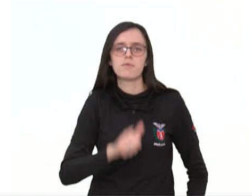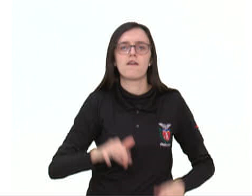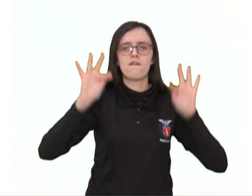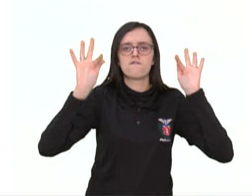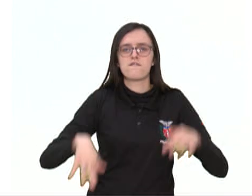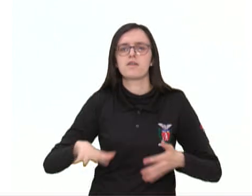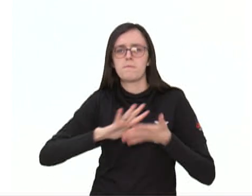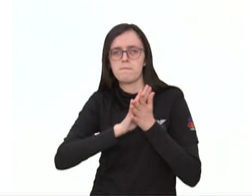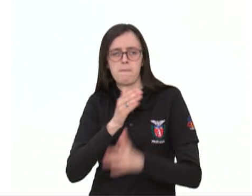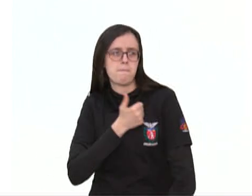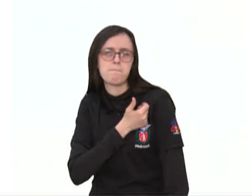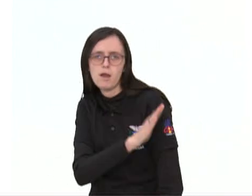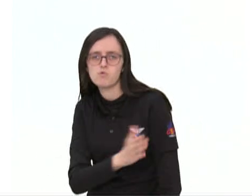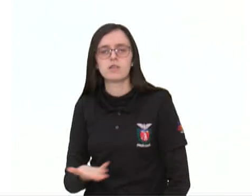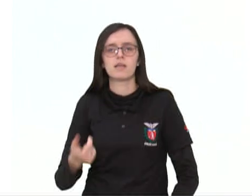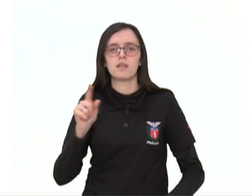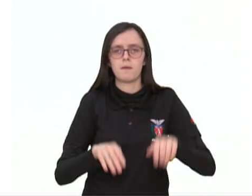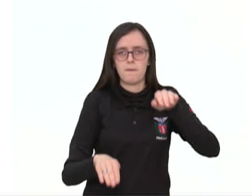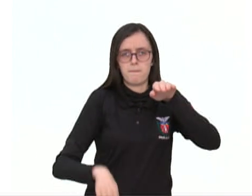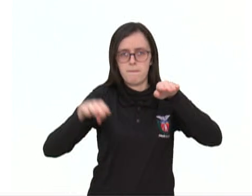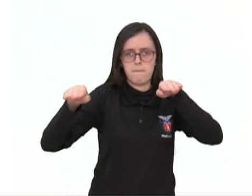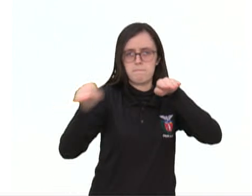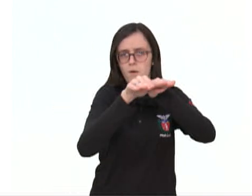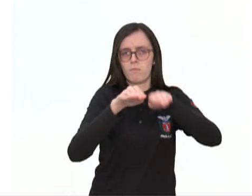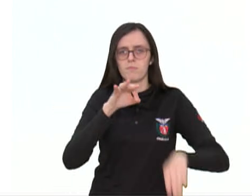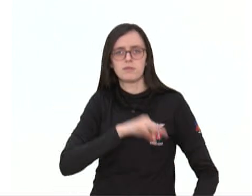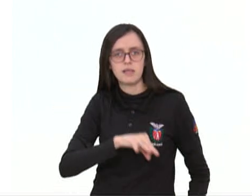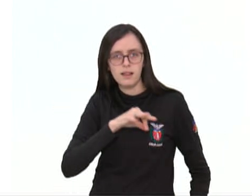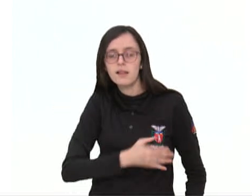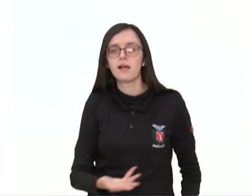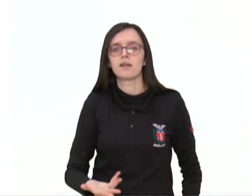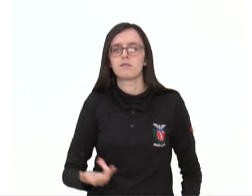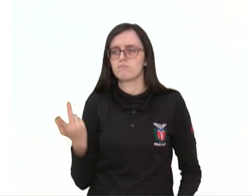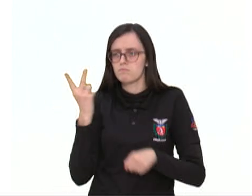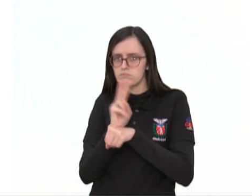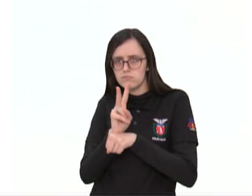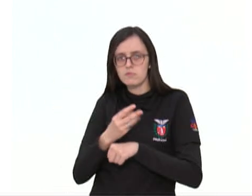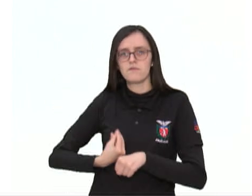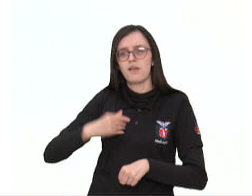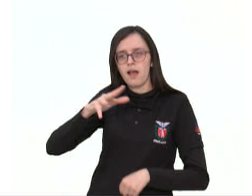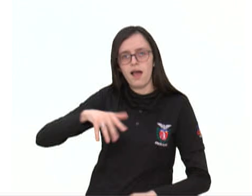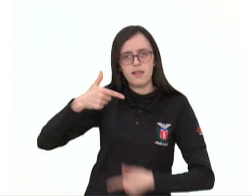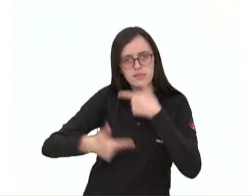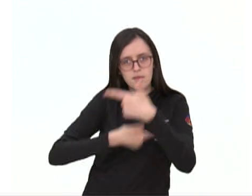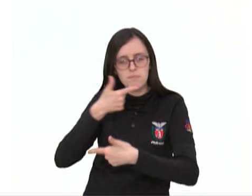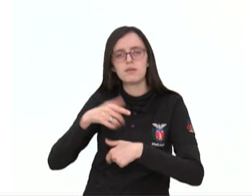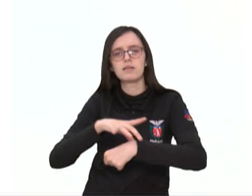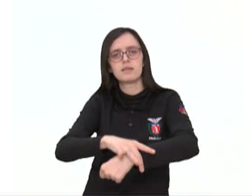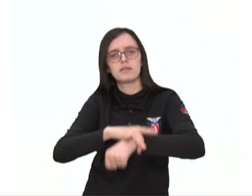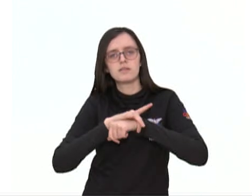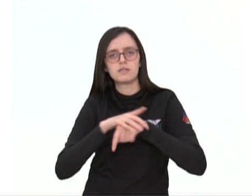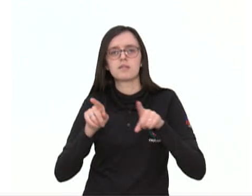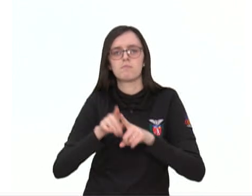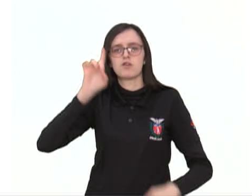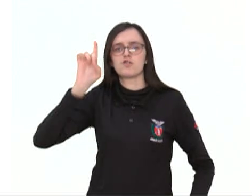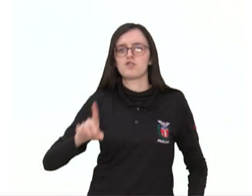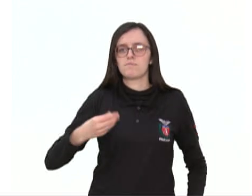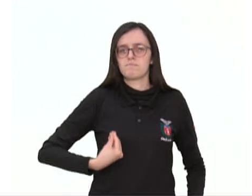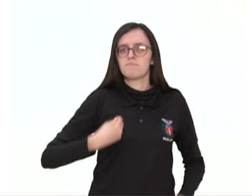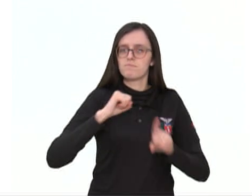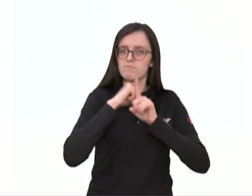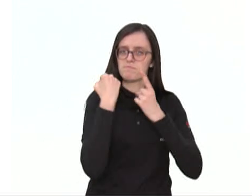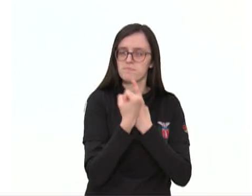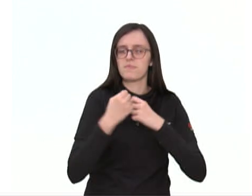do preconceito, equidade salarial, proteção no mundo do trabalho, segurança, direitos